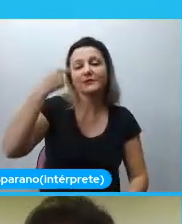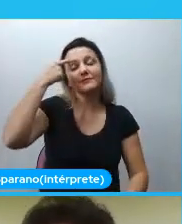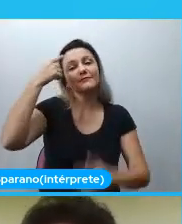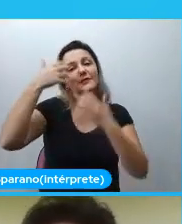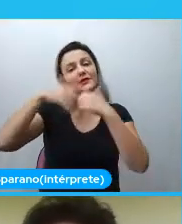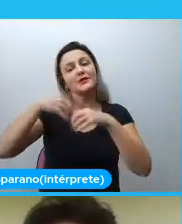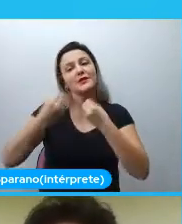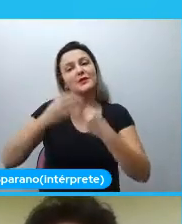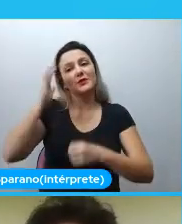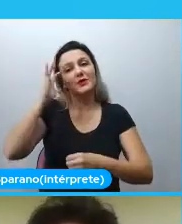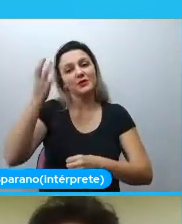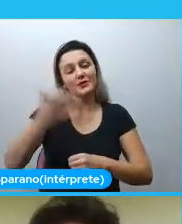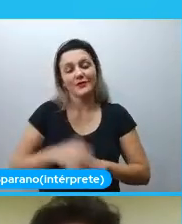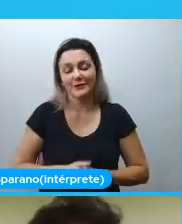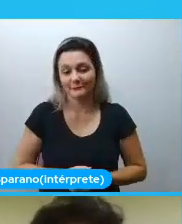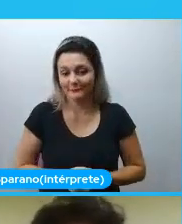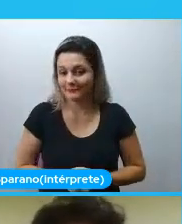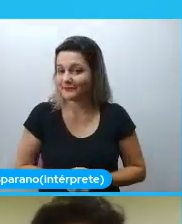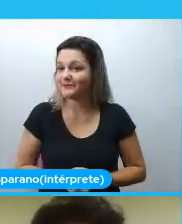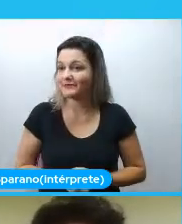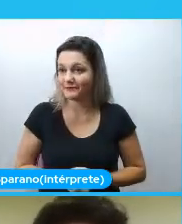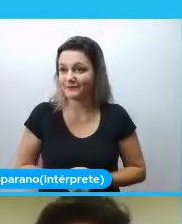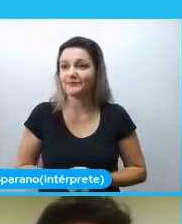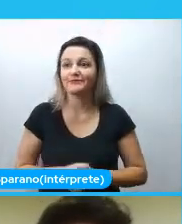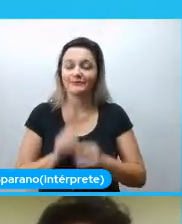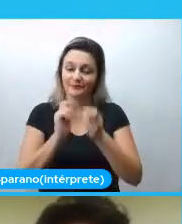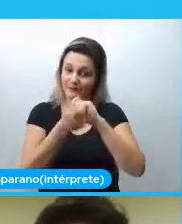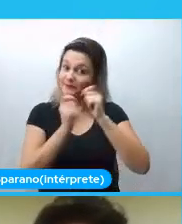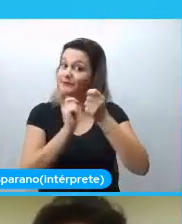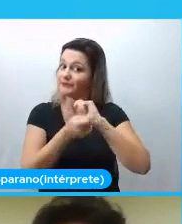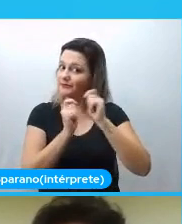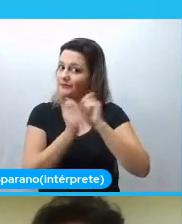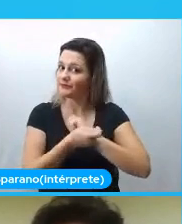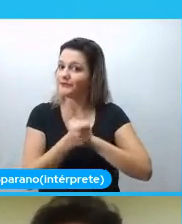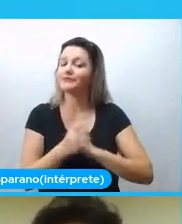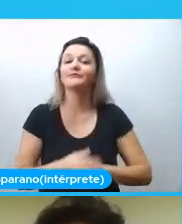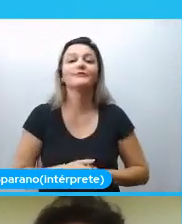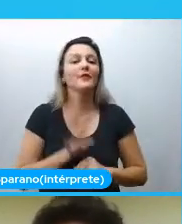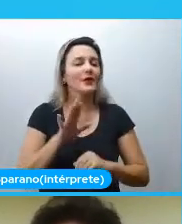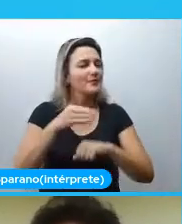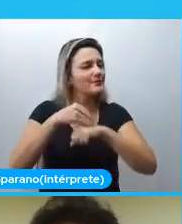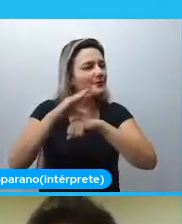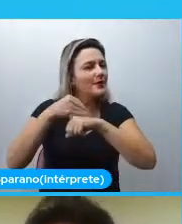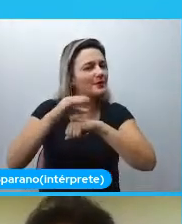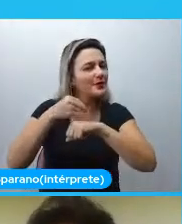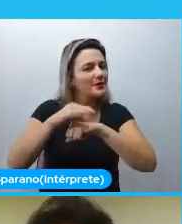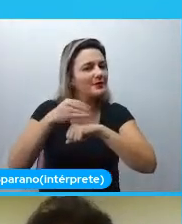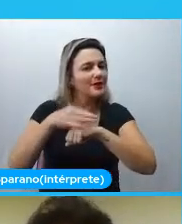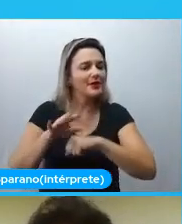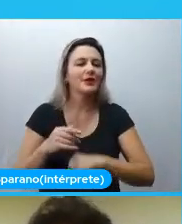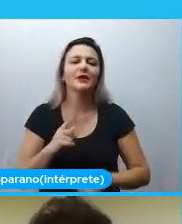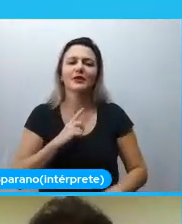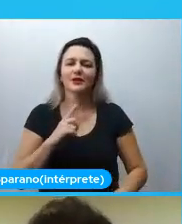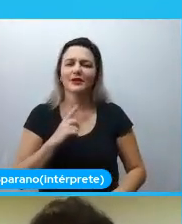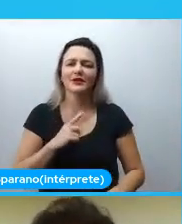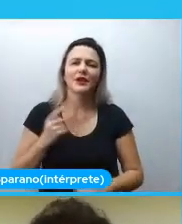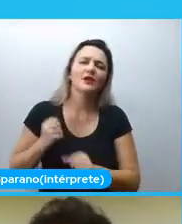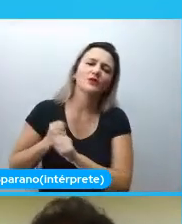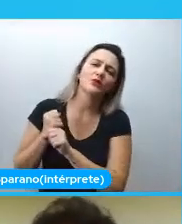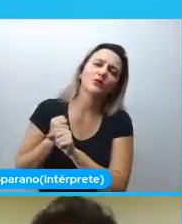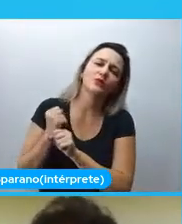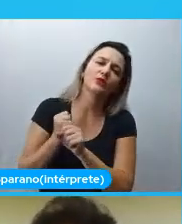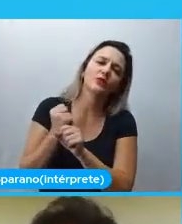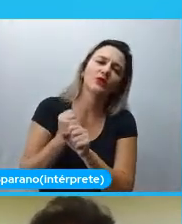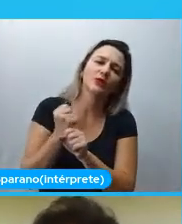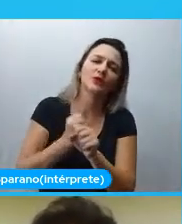isso. Mas só alguns recados. Eu já dou essa palestra de Foxdot já há alguns anos e todo ano eu